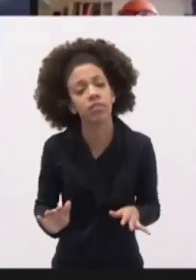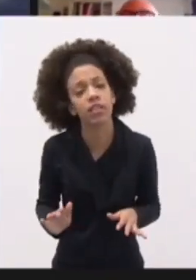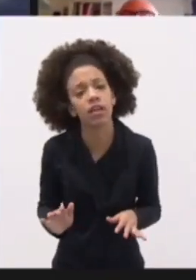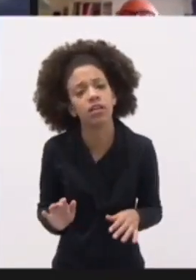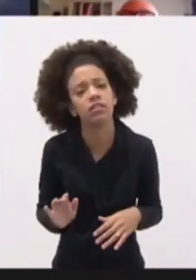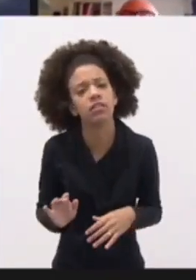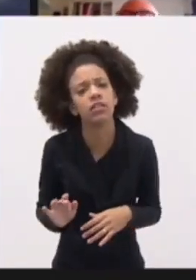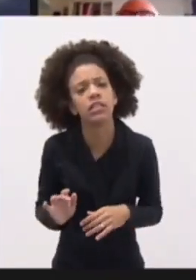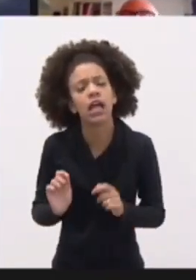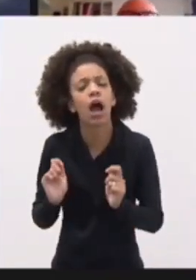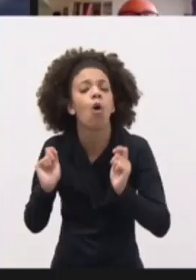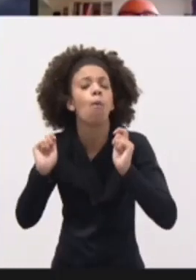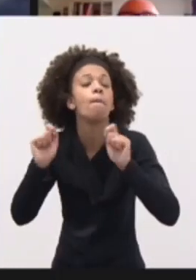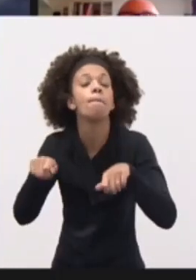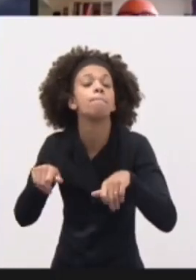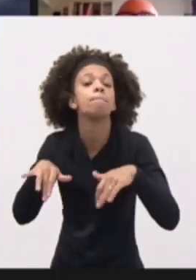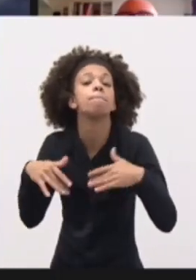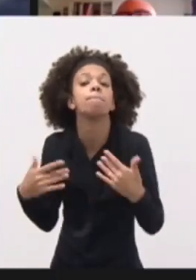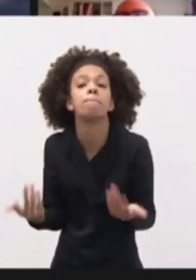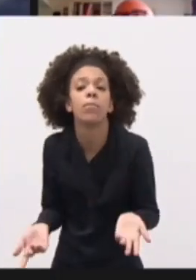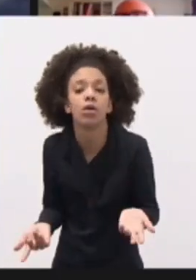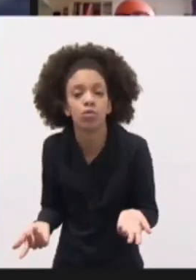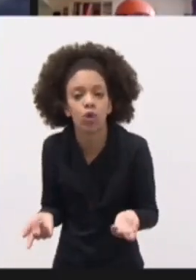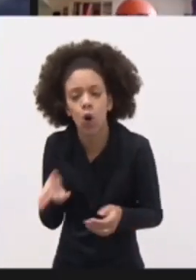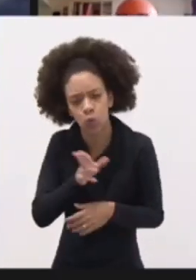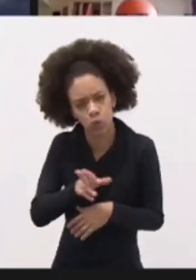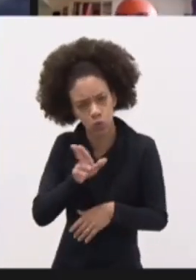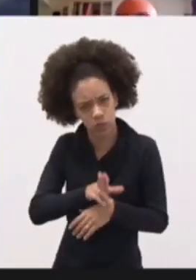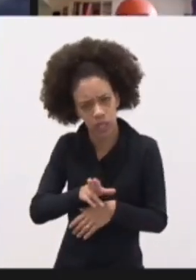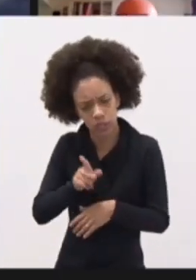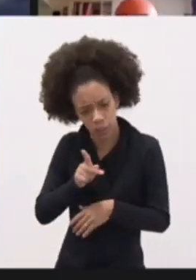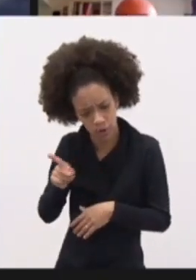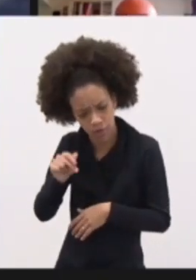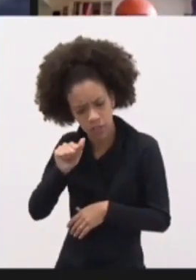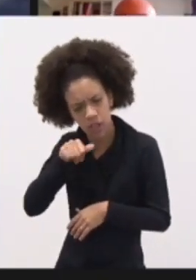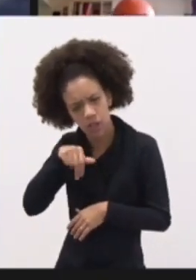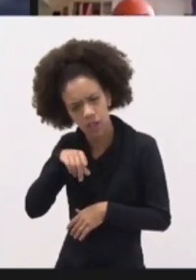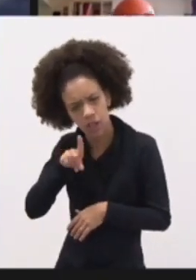qual competência, né, foi utilizada pelo professor André nessa aula que ele deu?